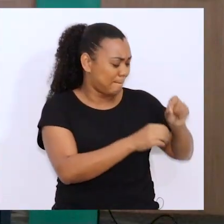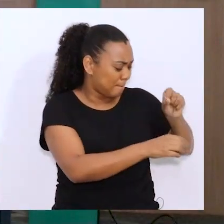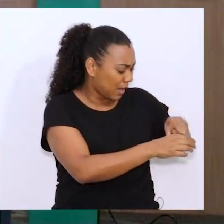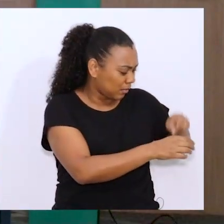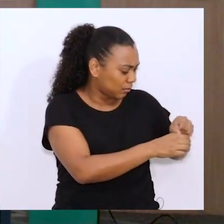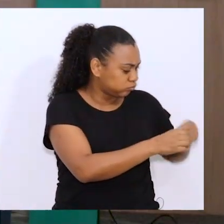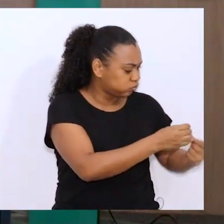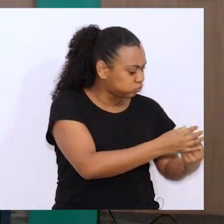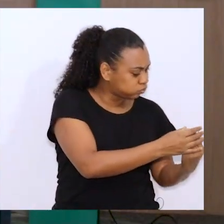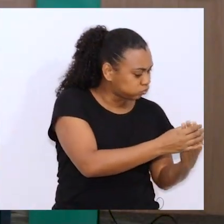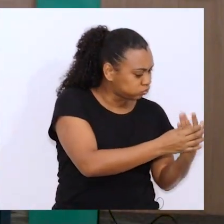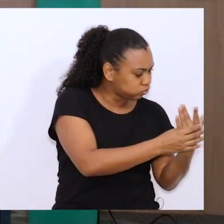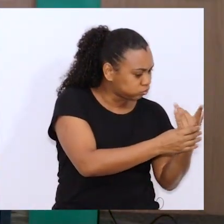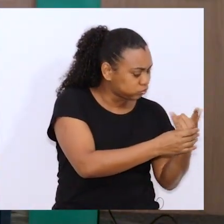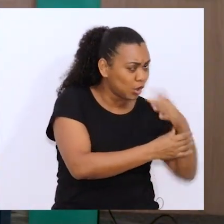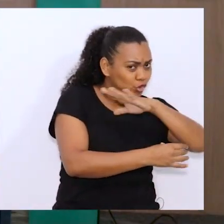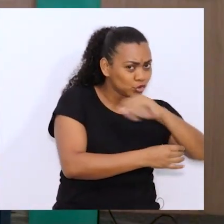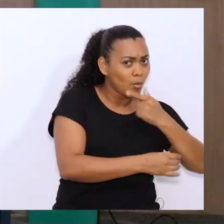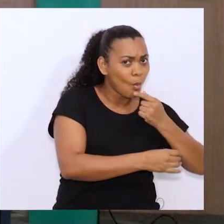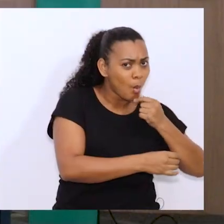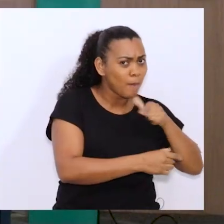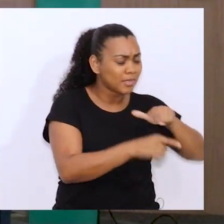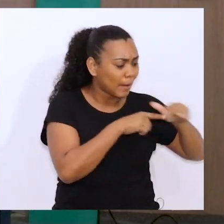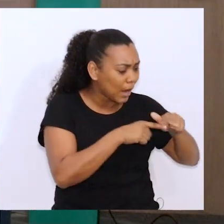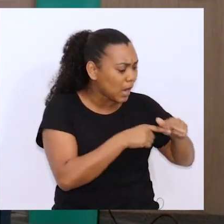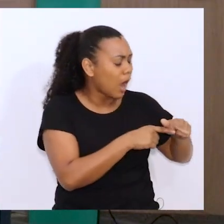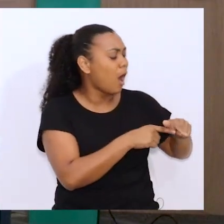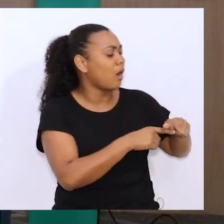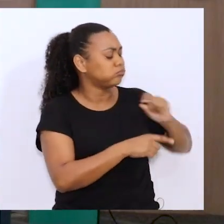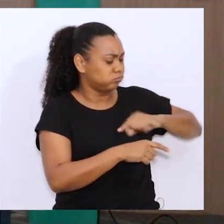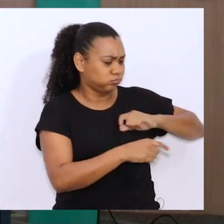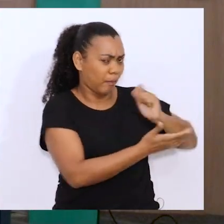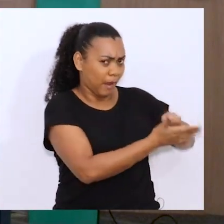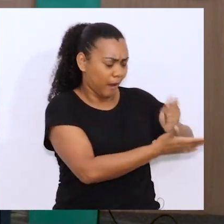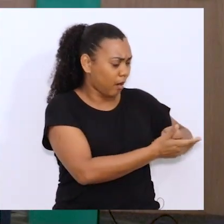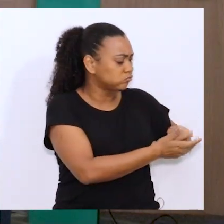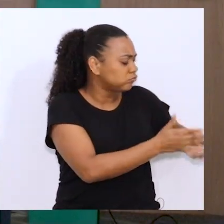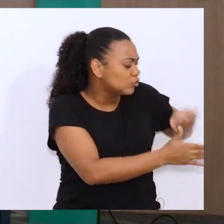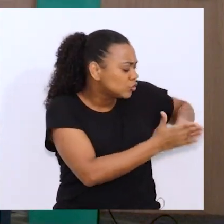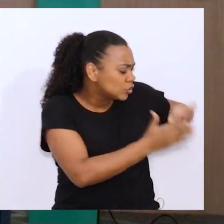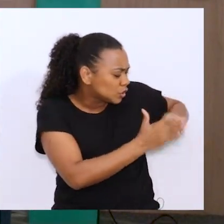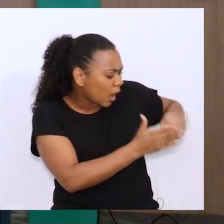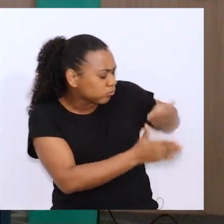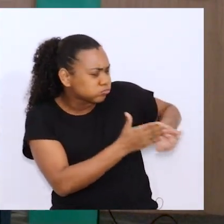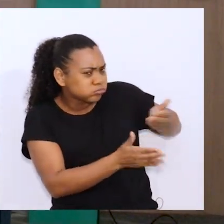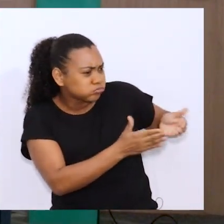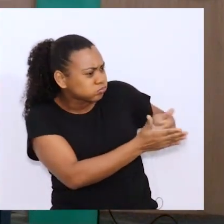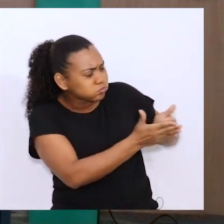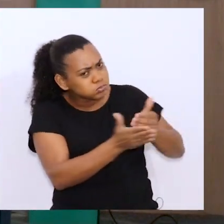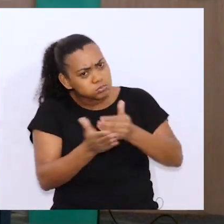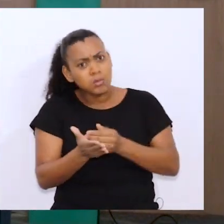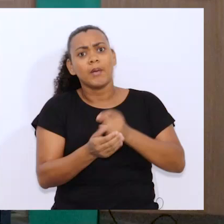é, em determinadas safras de colheitas, onde há necessidade do aumento daquela força de trabalho